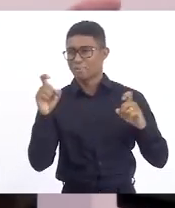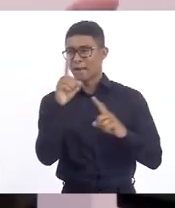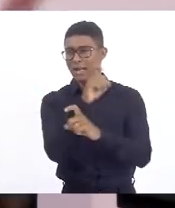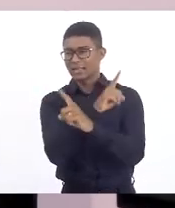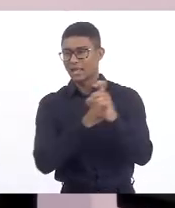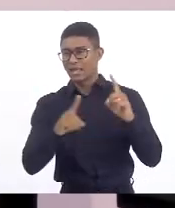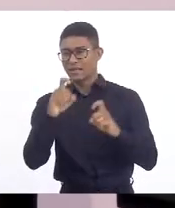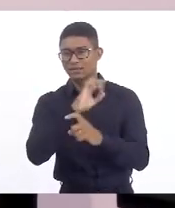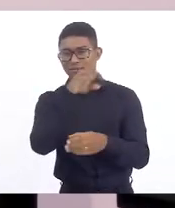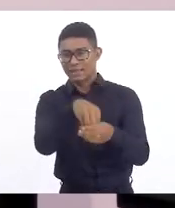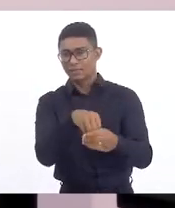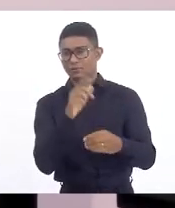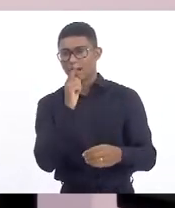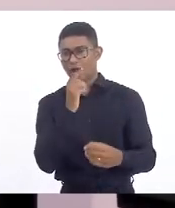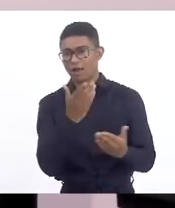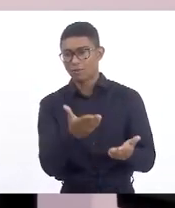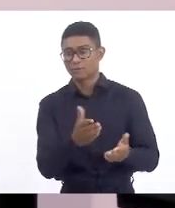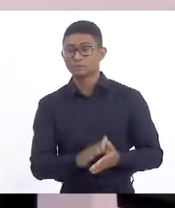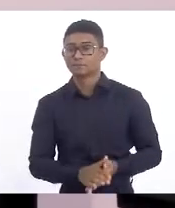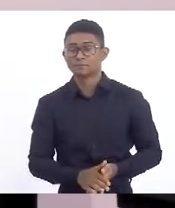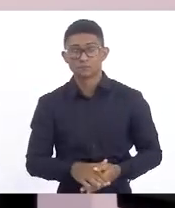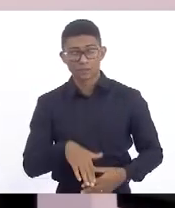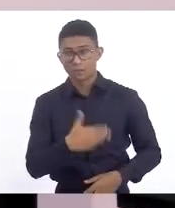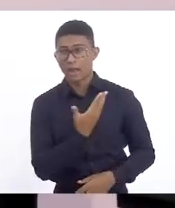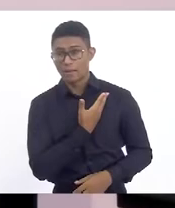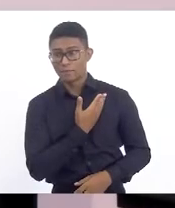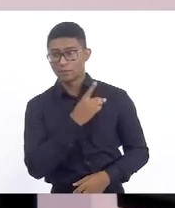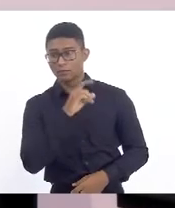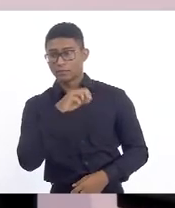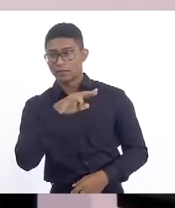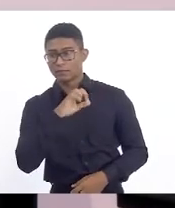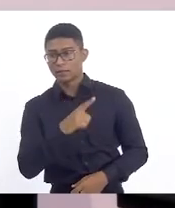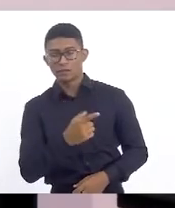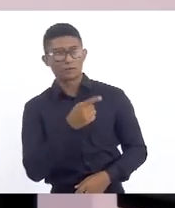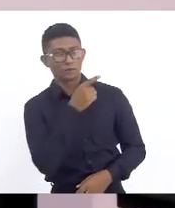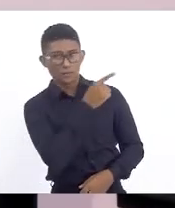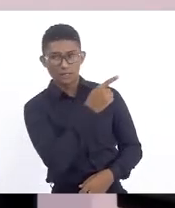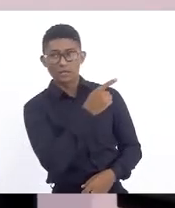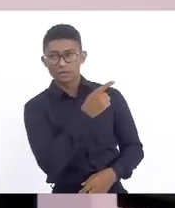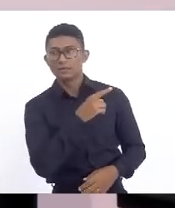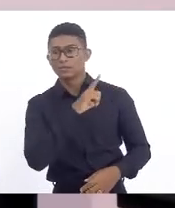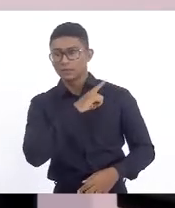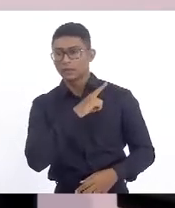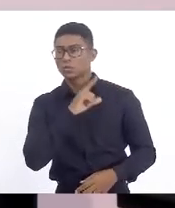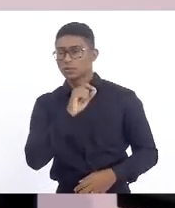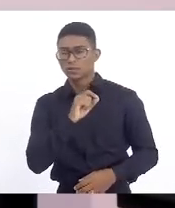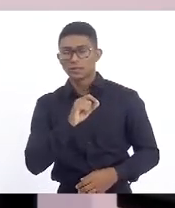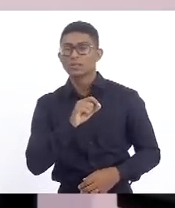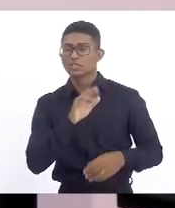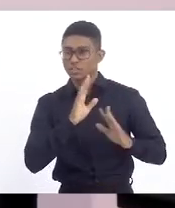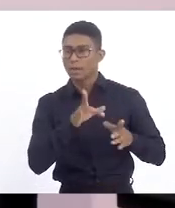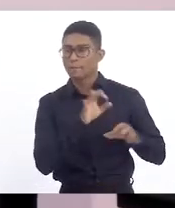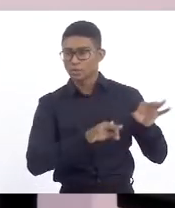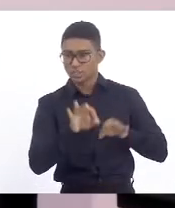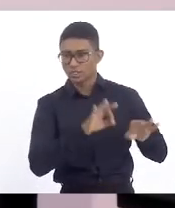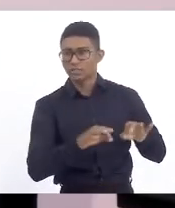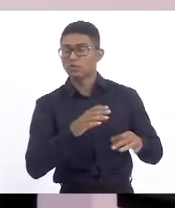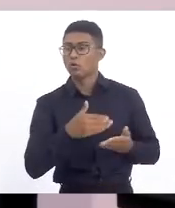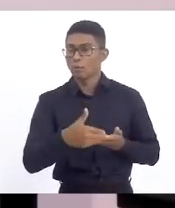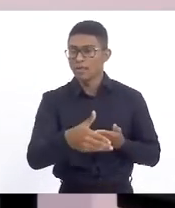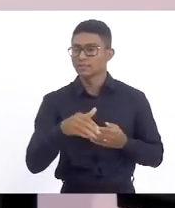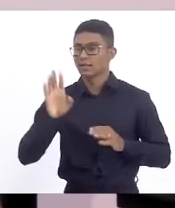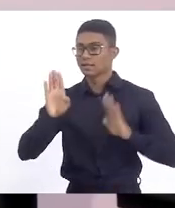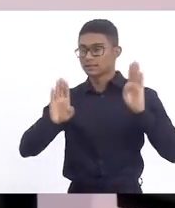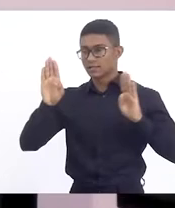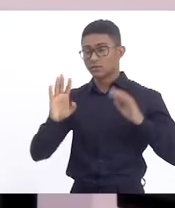colega Daniel, entra em processo de licitação esse ano ainda, porque é uma máquina especial poder dragar o rio Queimados, Poços e